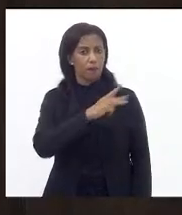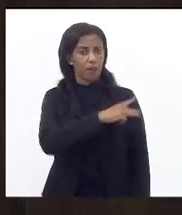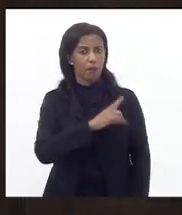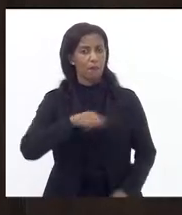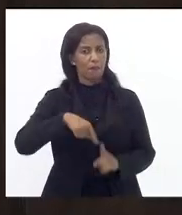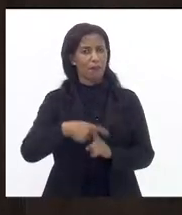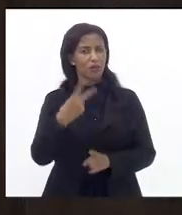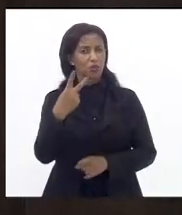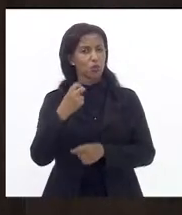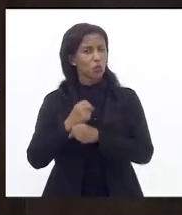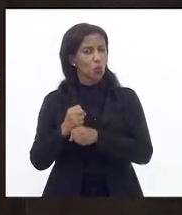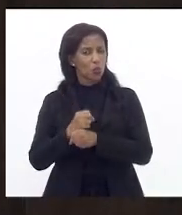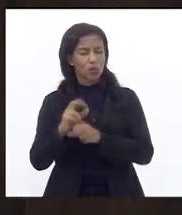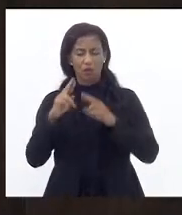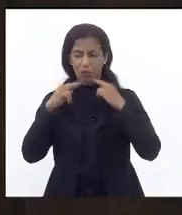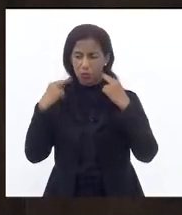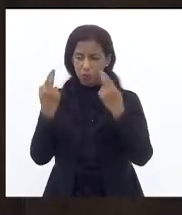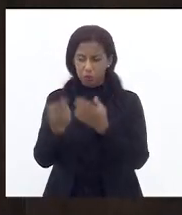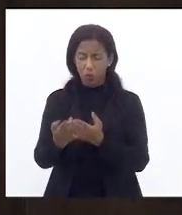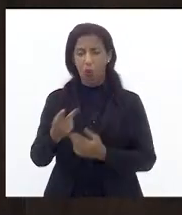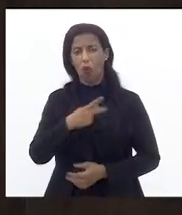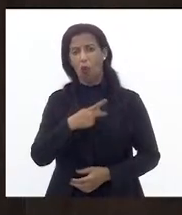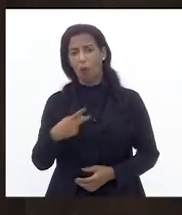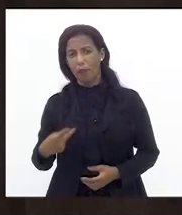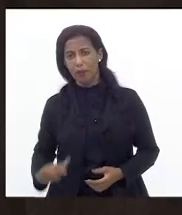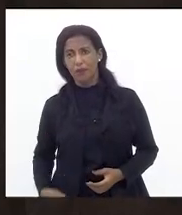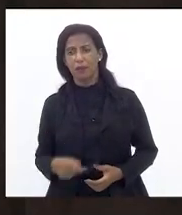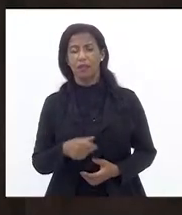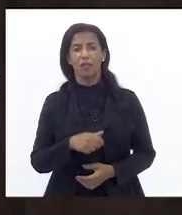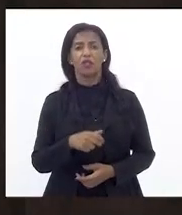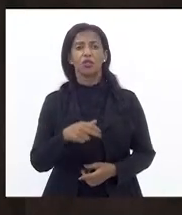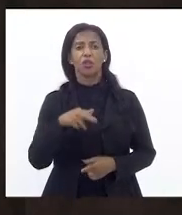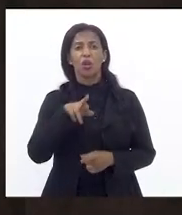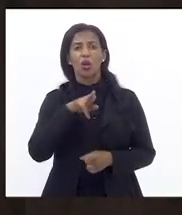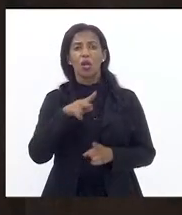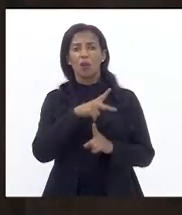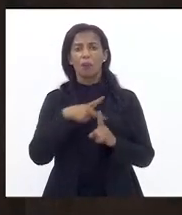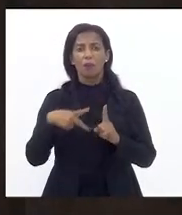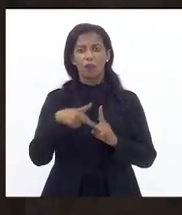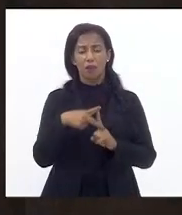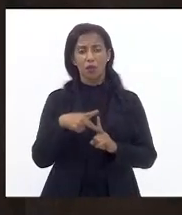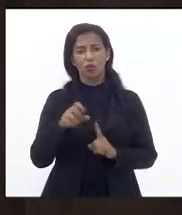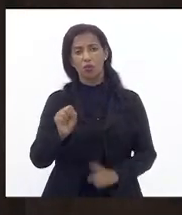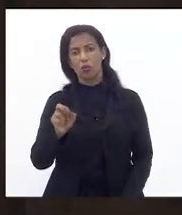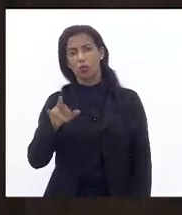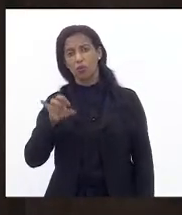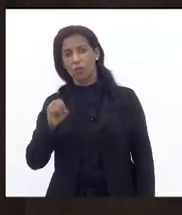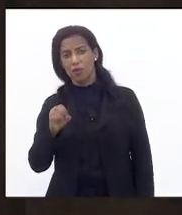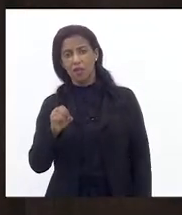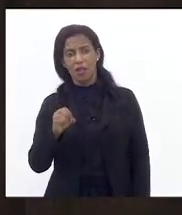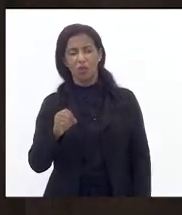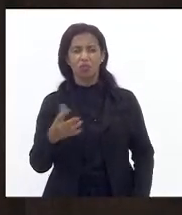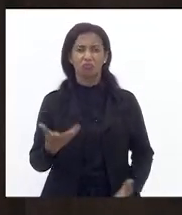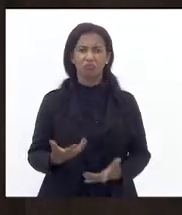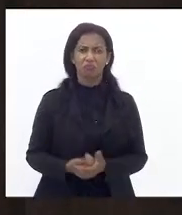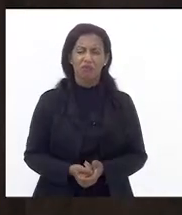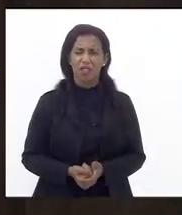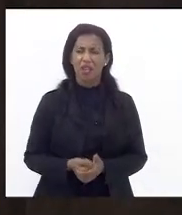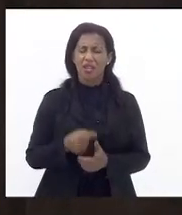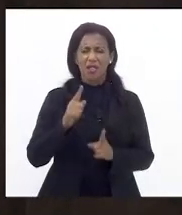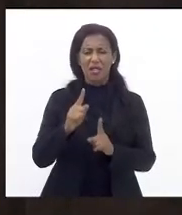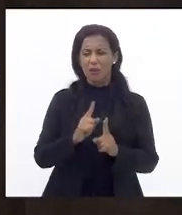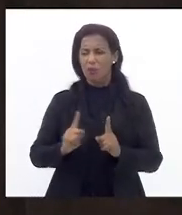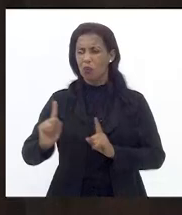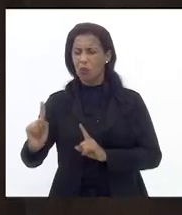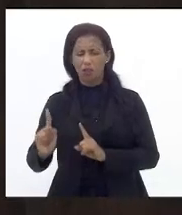mais de dois anos Estamos nos reunindo com o presidente do Rio previdência e o Sérgio Aureliano que incrivelmente ele está de um